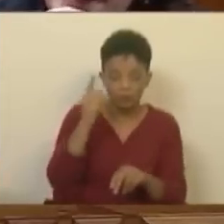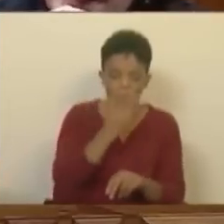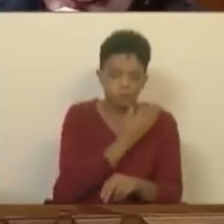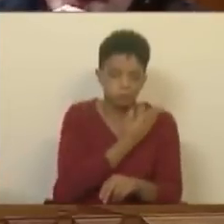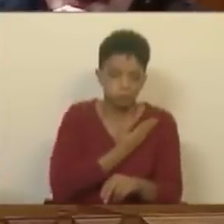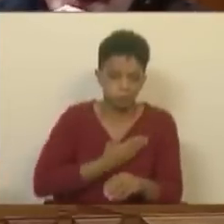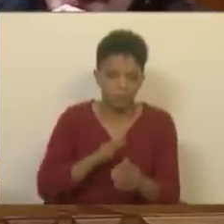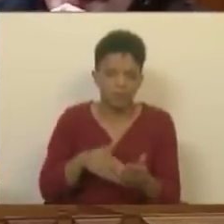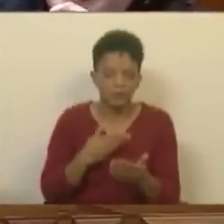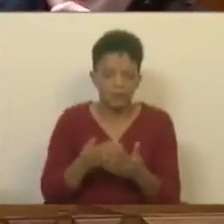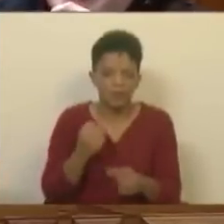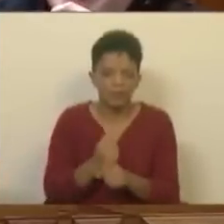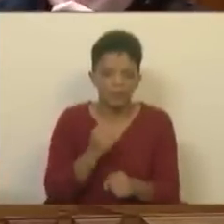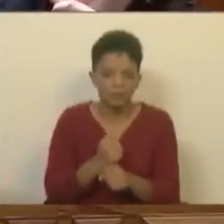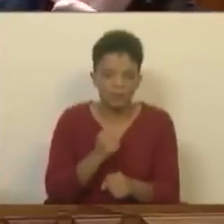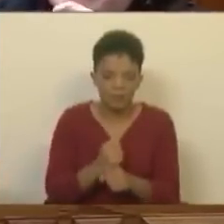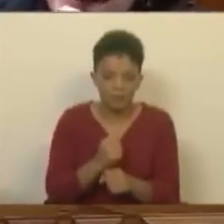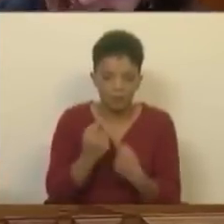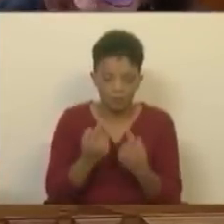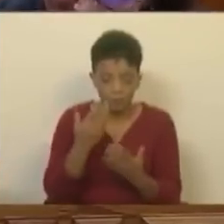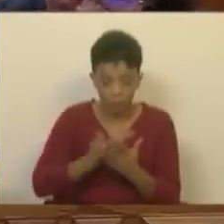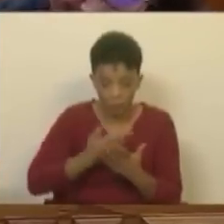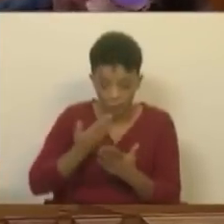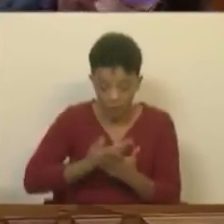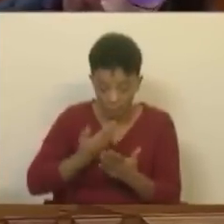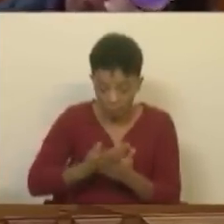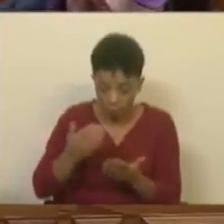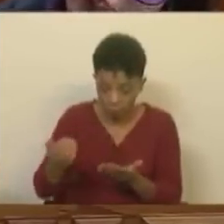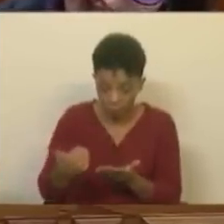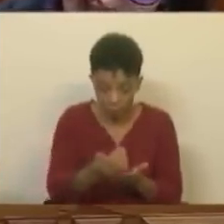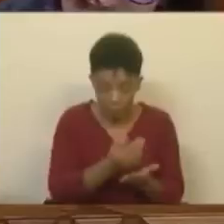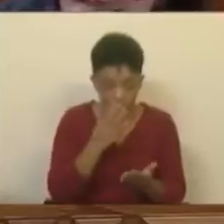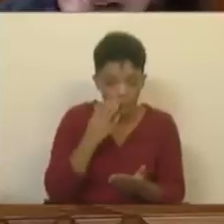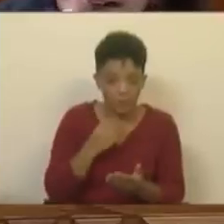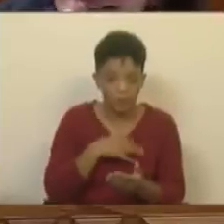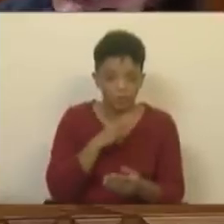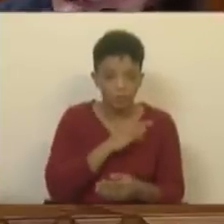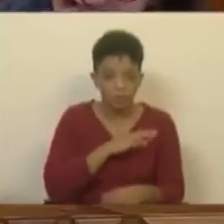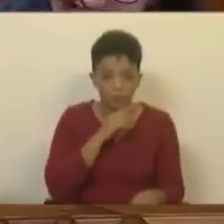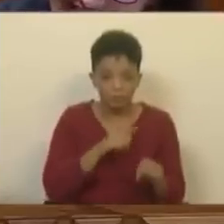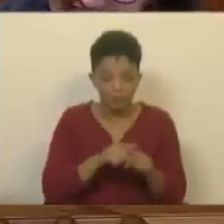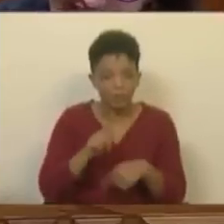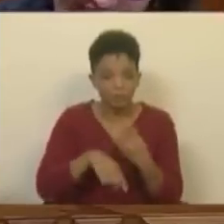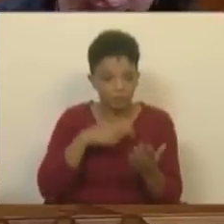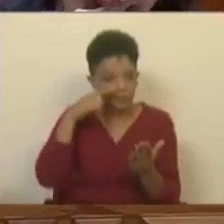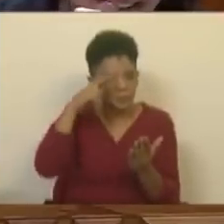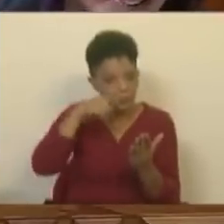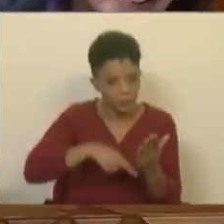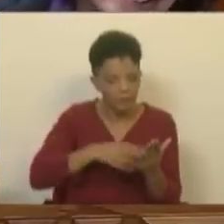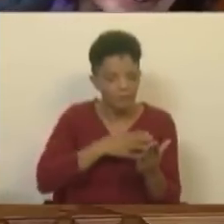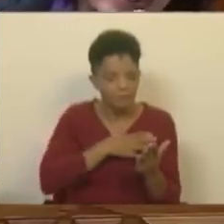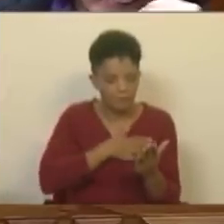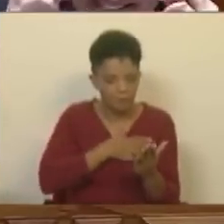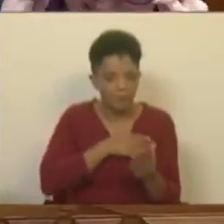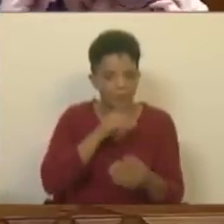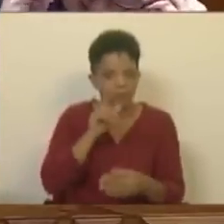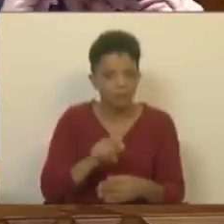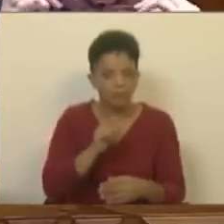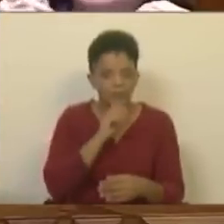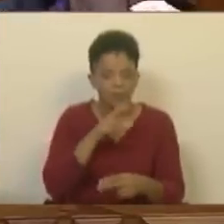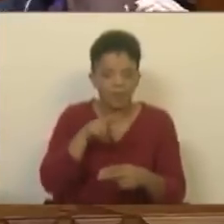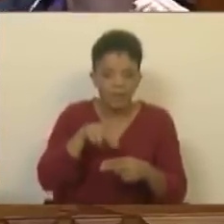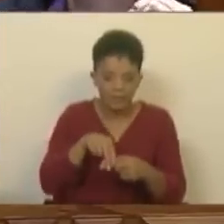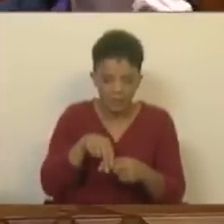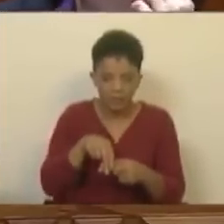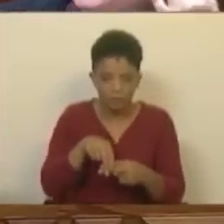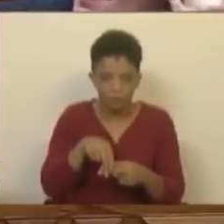deu algum trabalho recuperar alguma da documentação que eu quero muito gosto em ler e que será né que